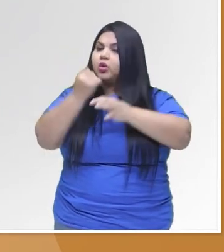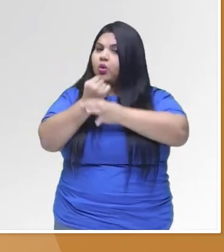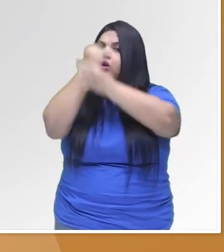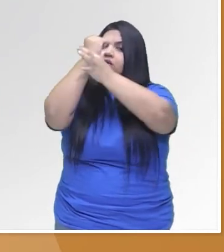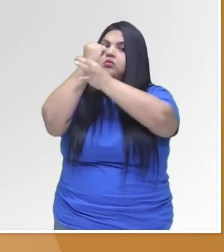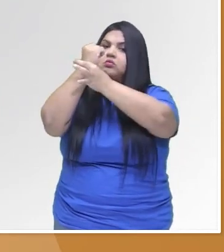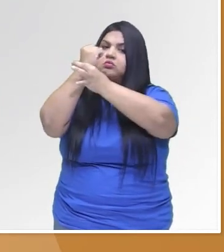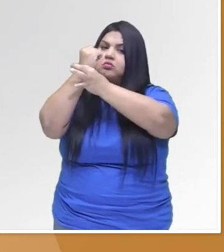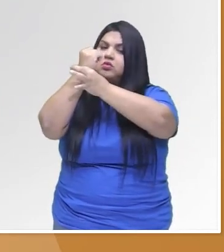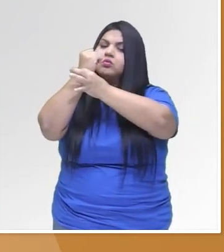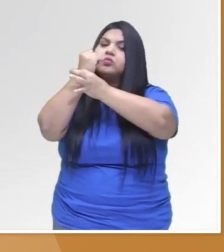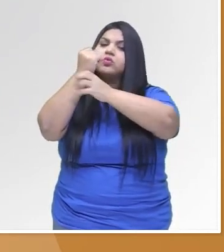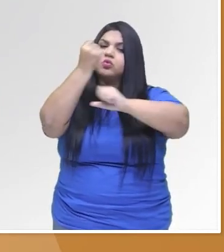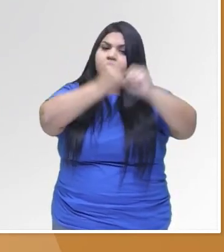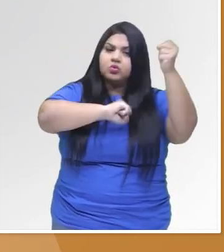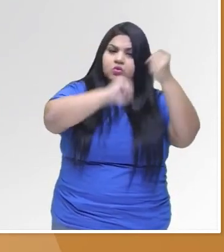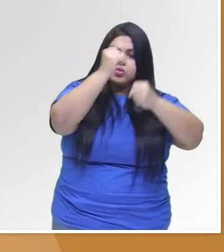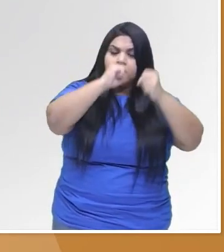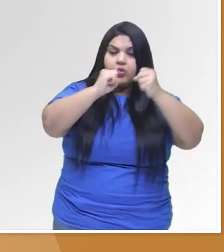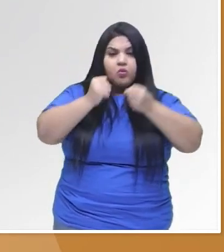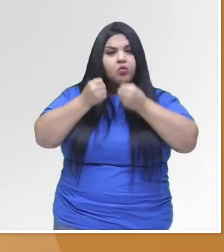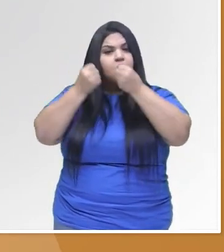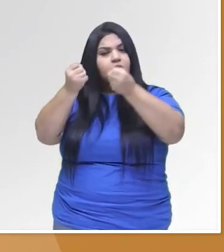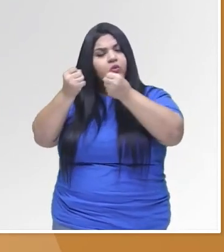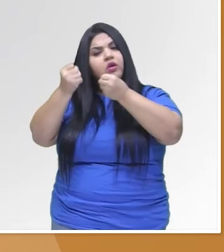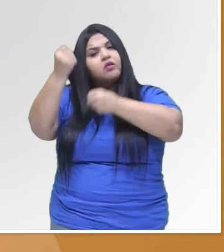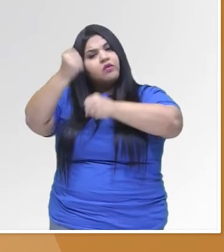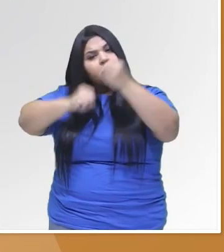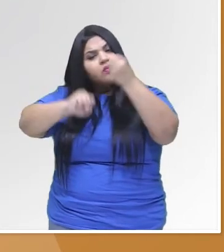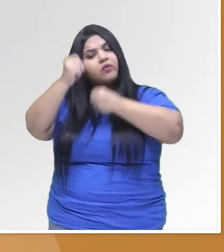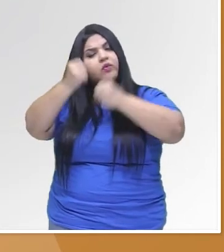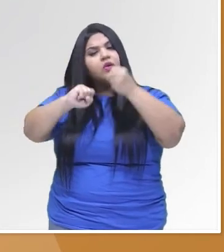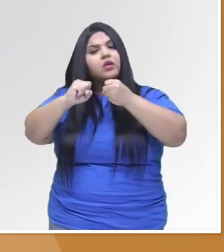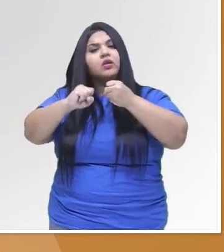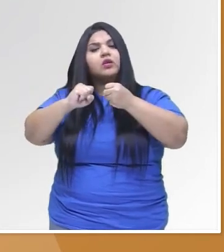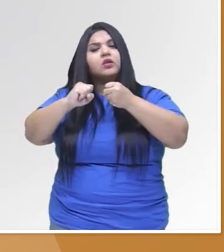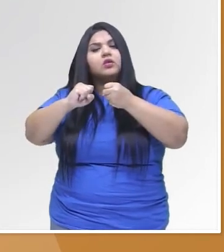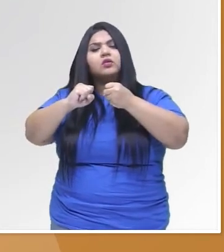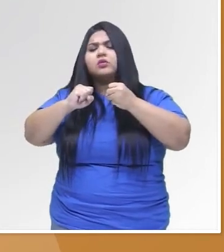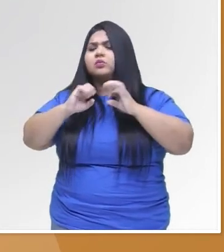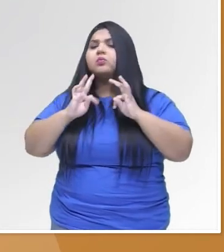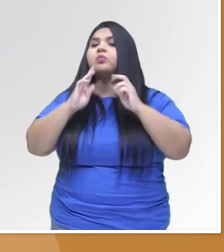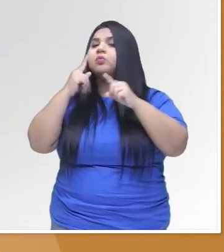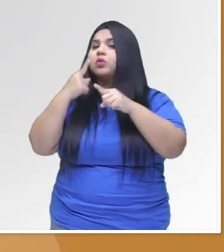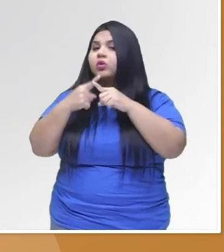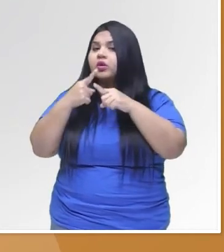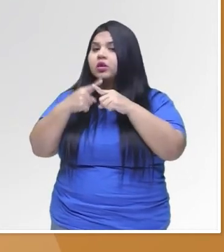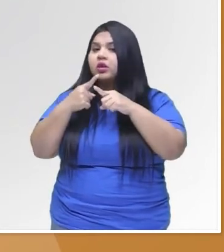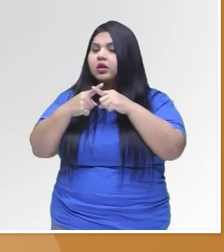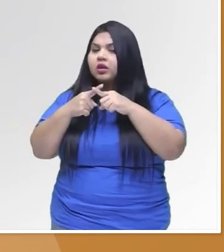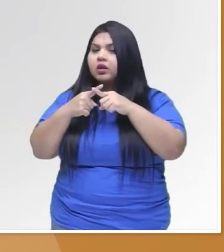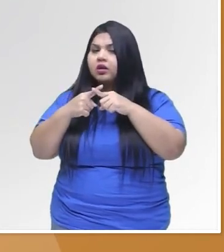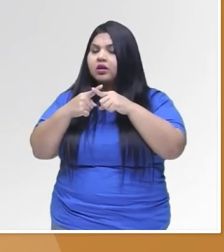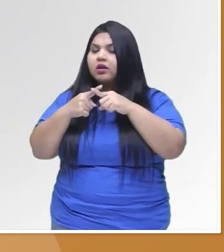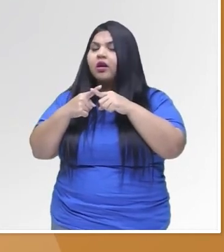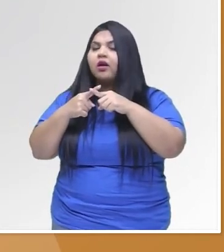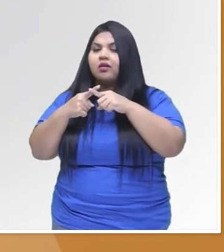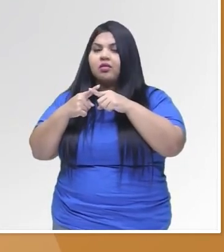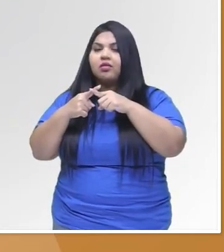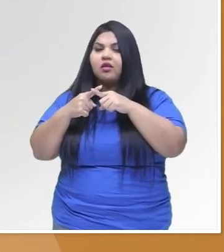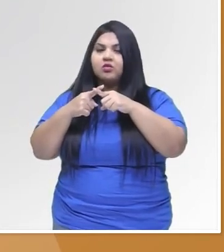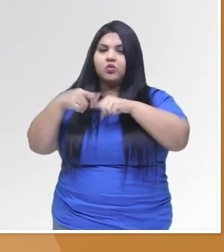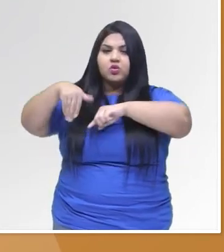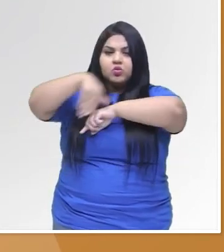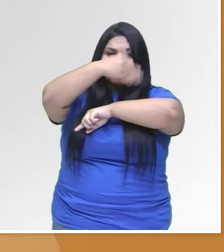parque industrial, essa concentração de fábricas, indústrias de ponta, por conta da sua malha rodoviária,